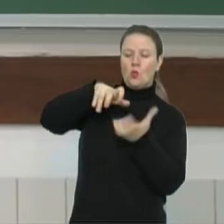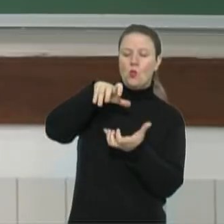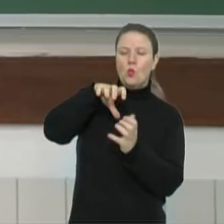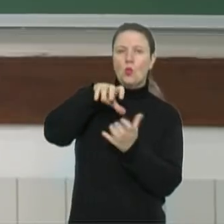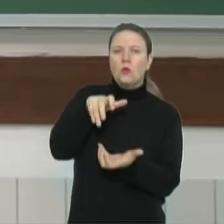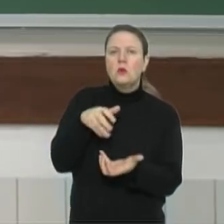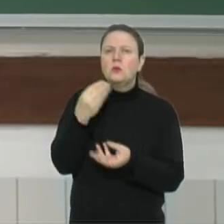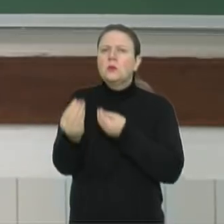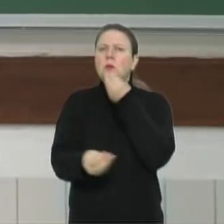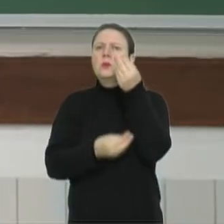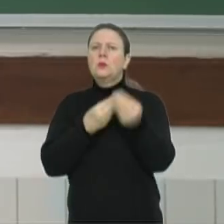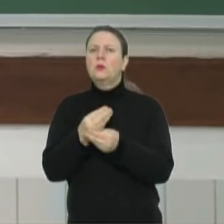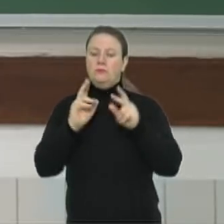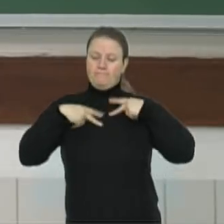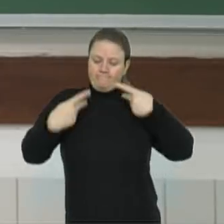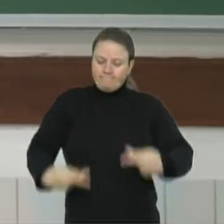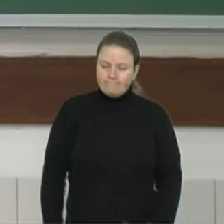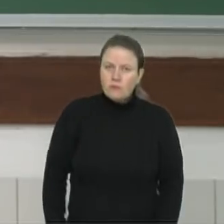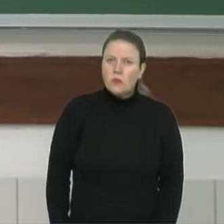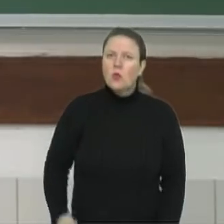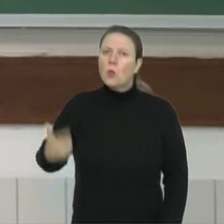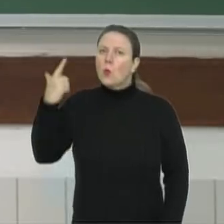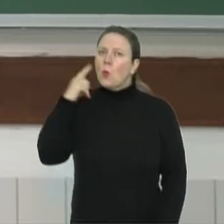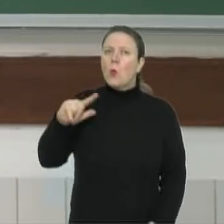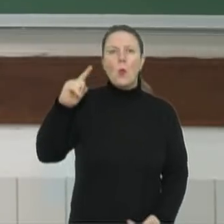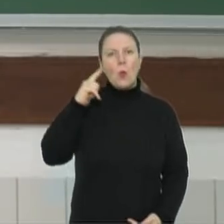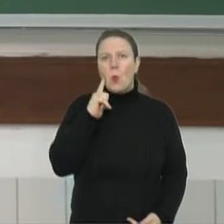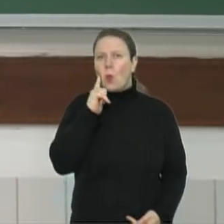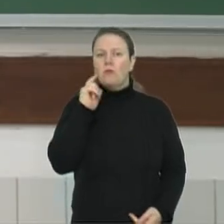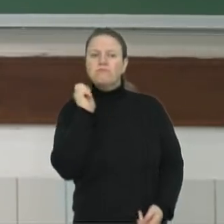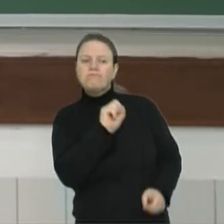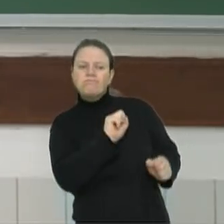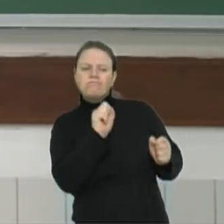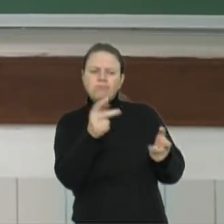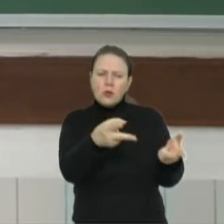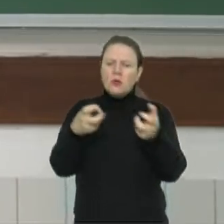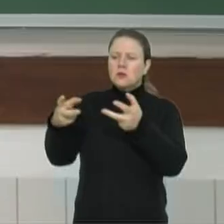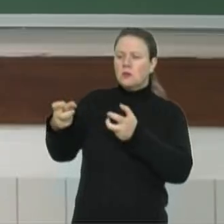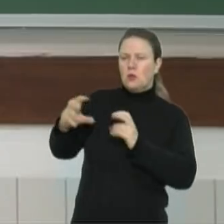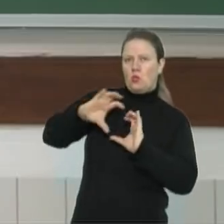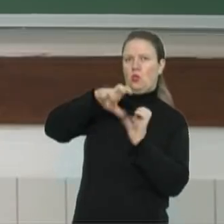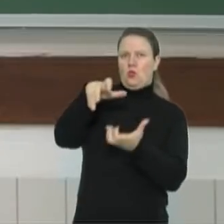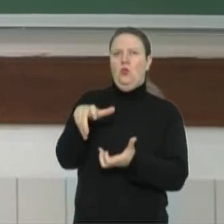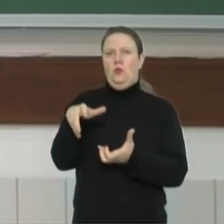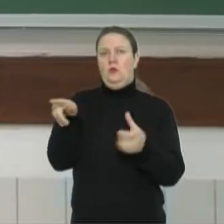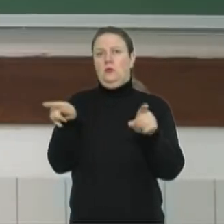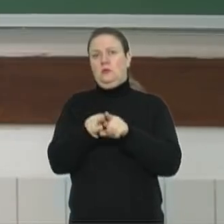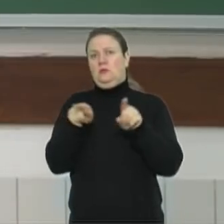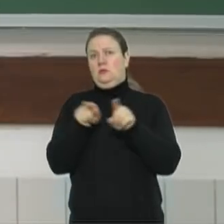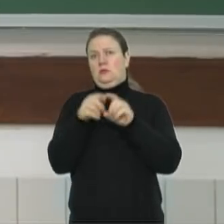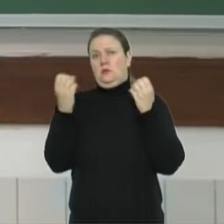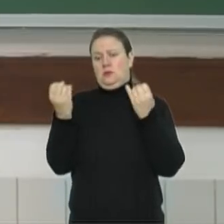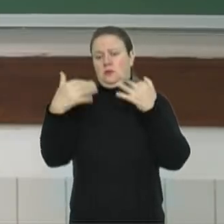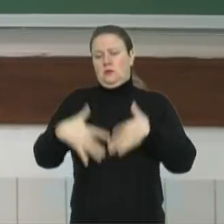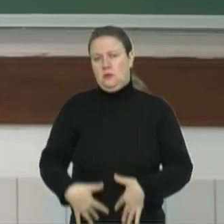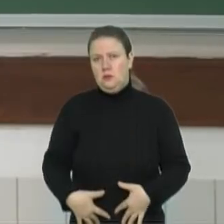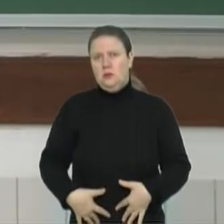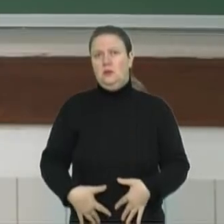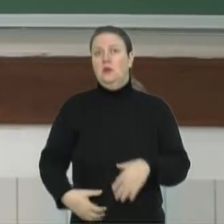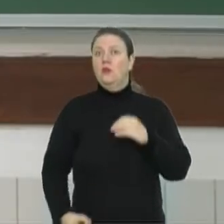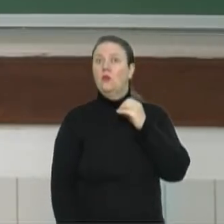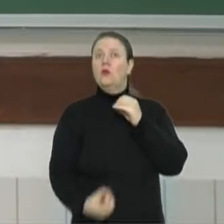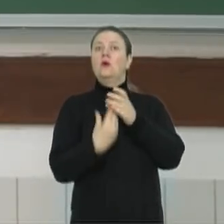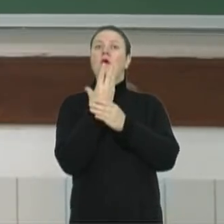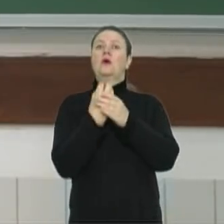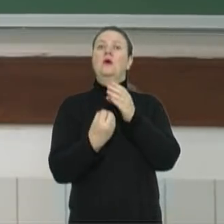da maneira que o ser humano consegue enxergar o mundo, né? Então, né, dentro dessa explicação, Heidegger vai